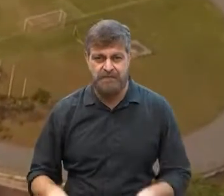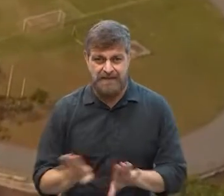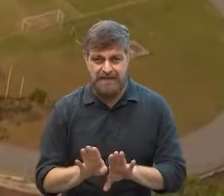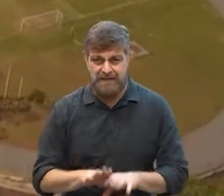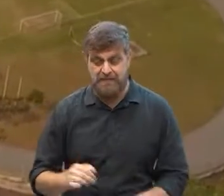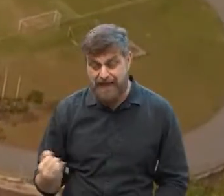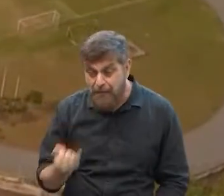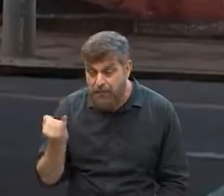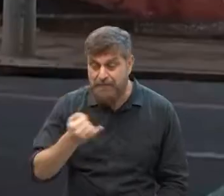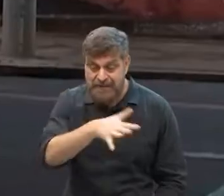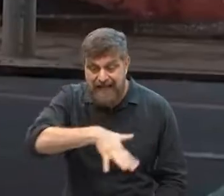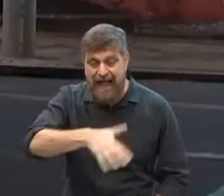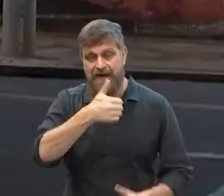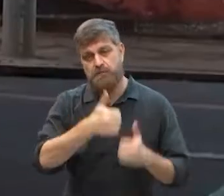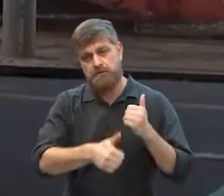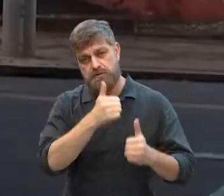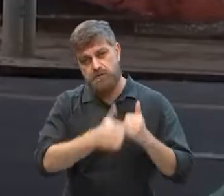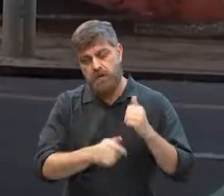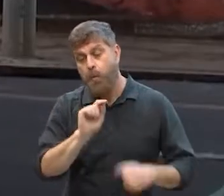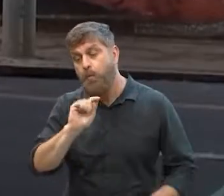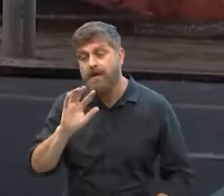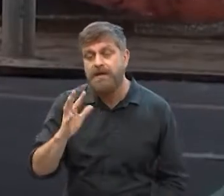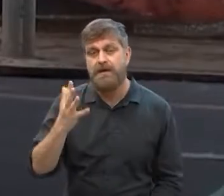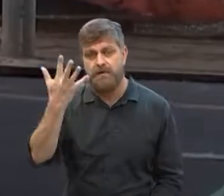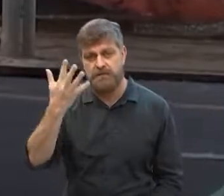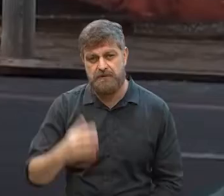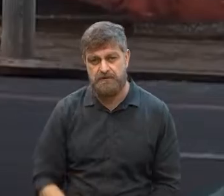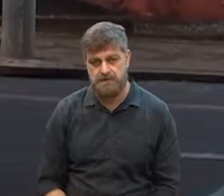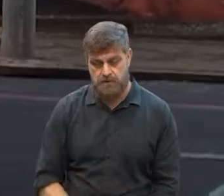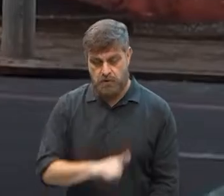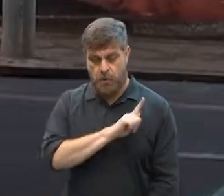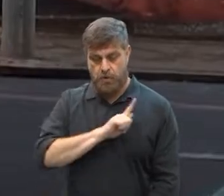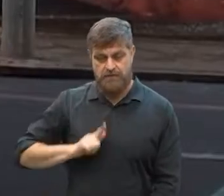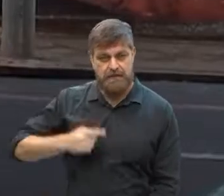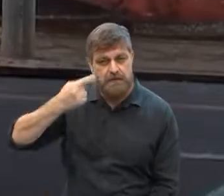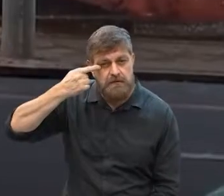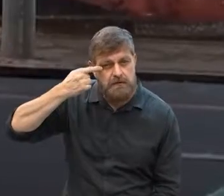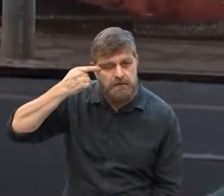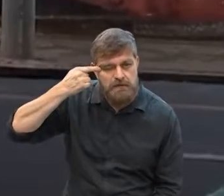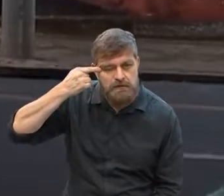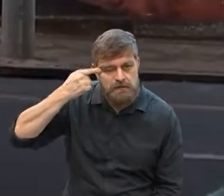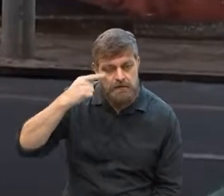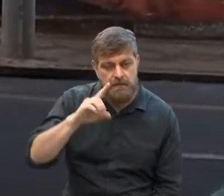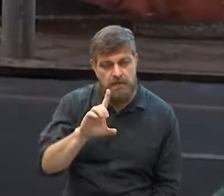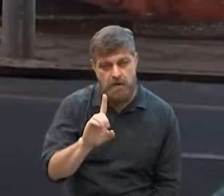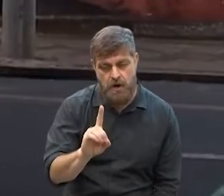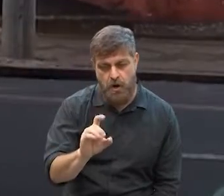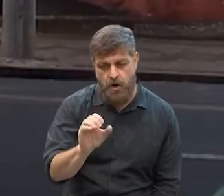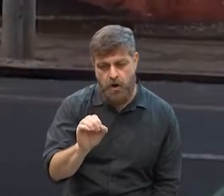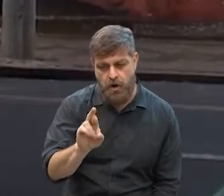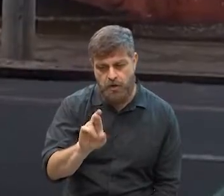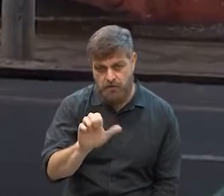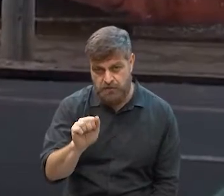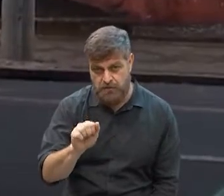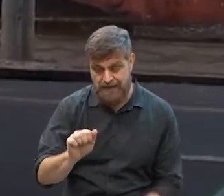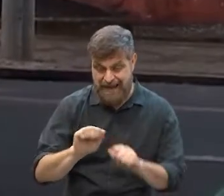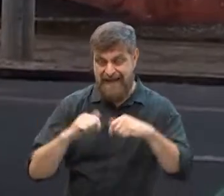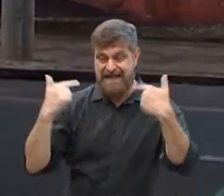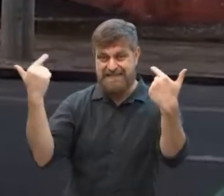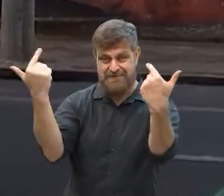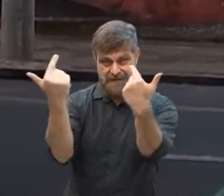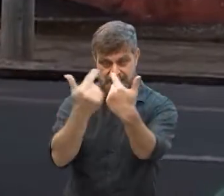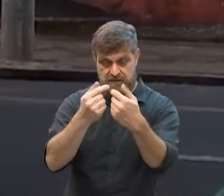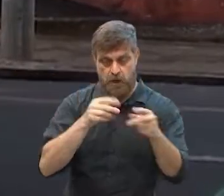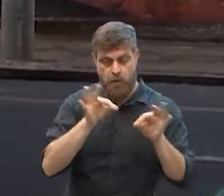também esportivo. E o que acontece? O governador Dória mandou para a Assembleia Legislativa um projeto para vender